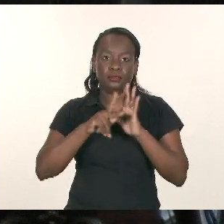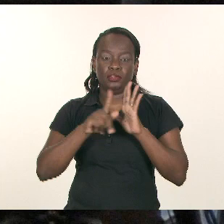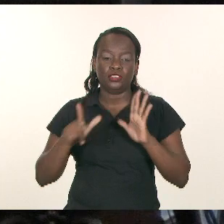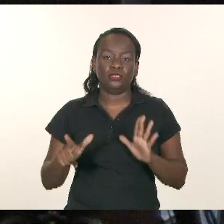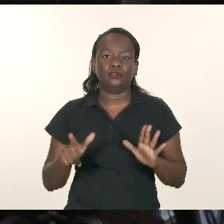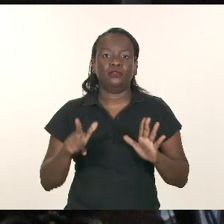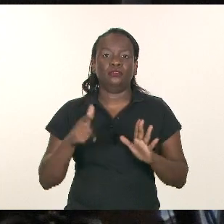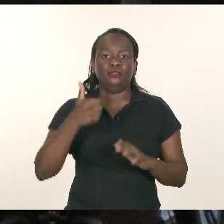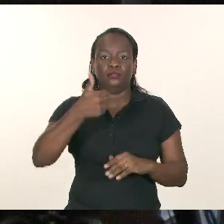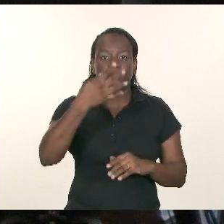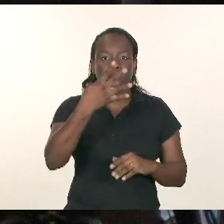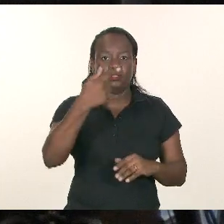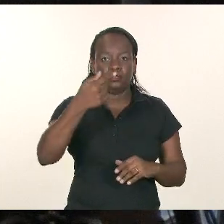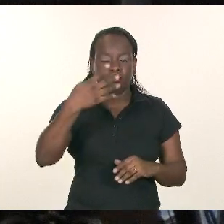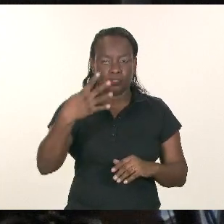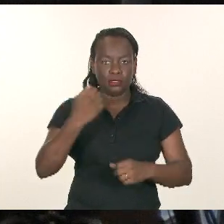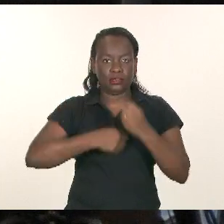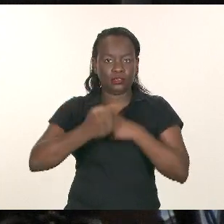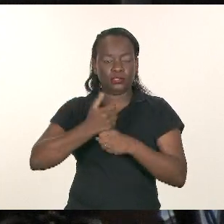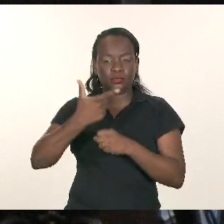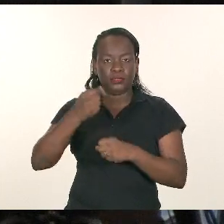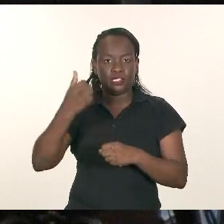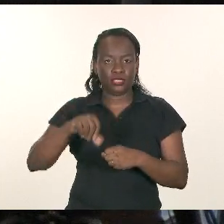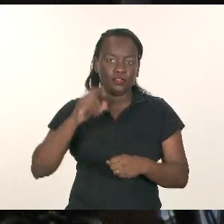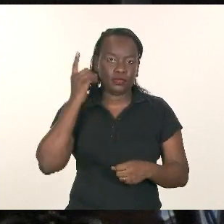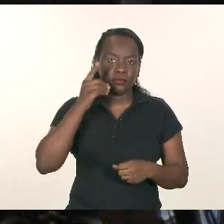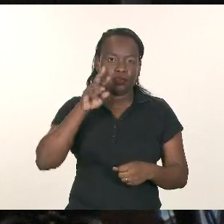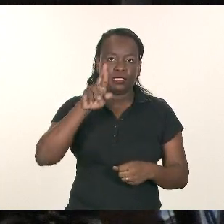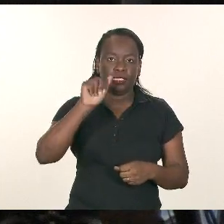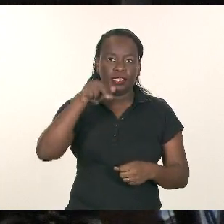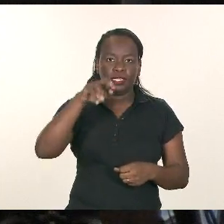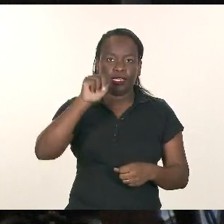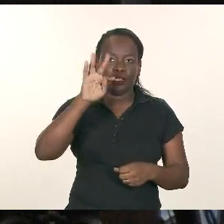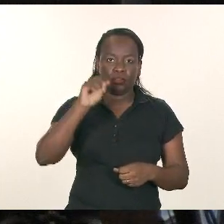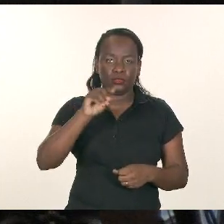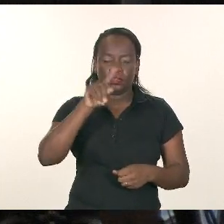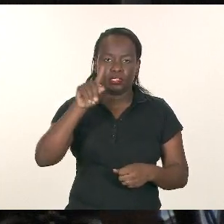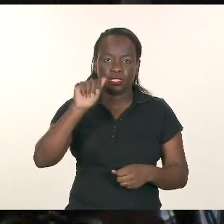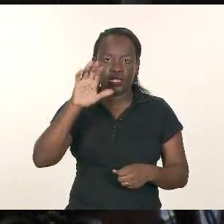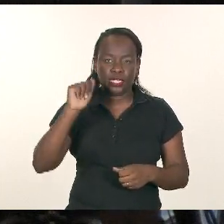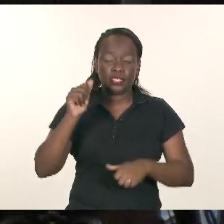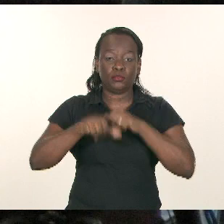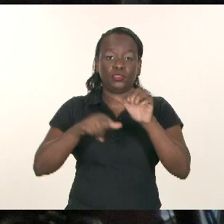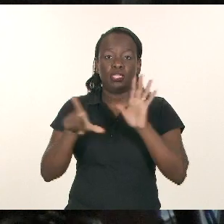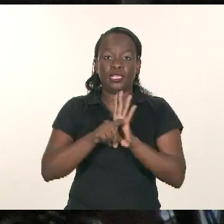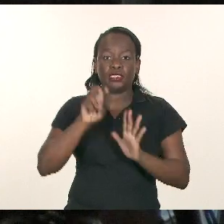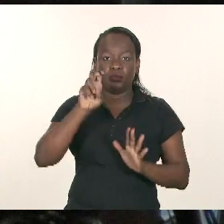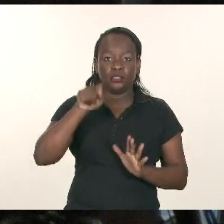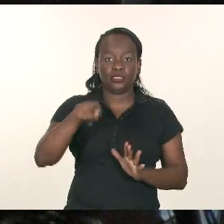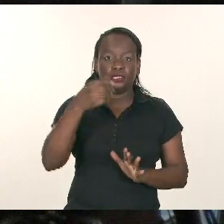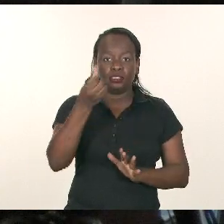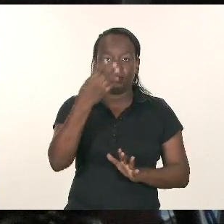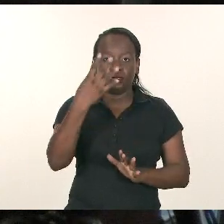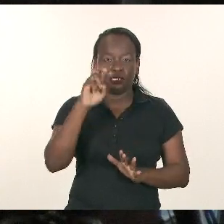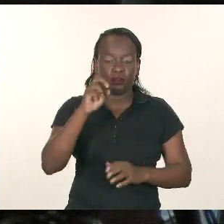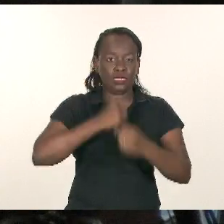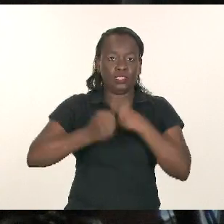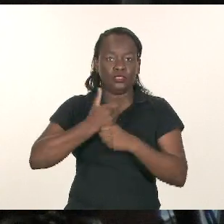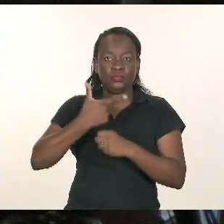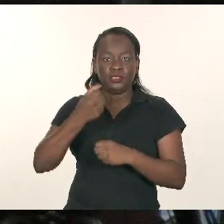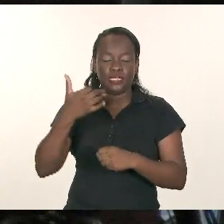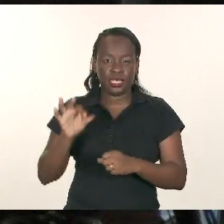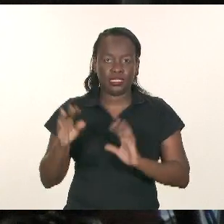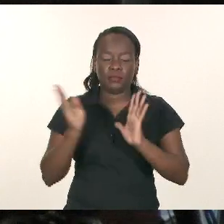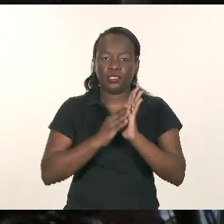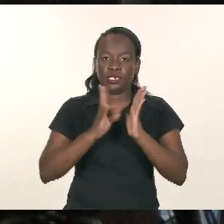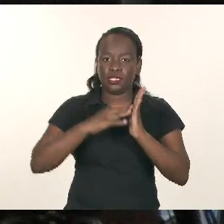lei 1474 de 19, de autoria do deputado Renato Zaca, que altera a lei 5.645 de 2010 e inclui no calendário oficial